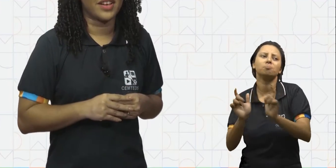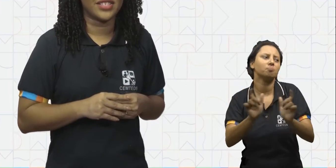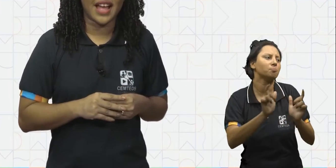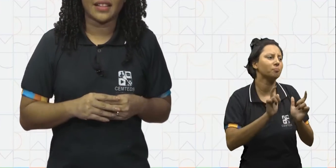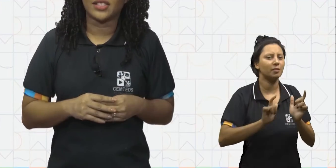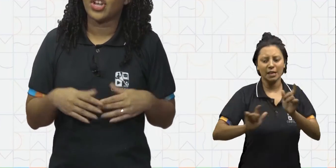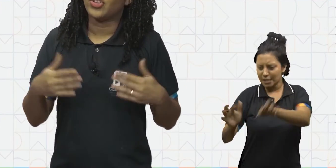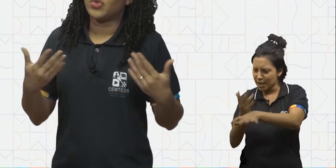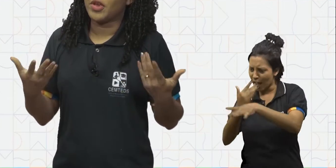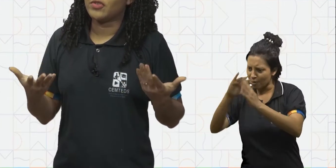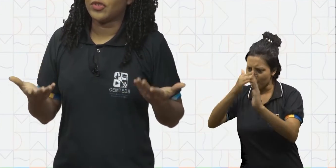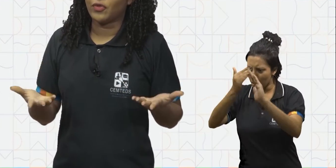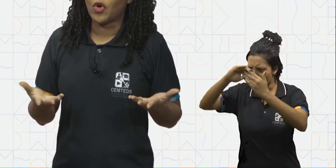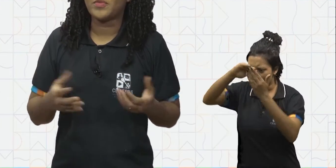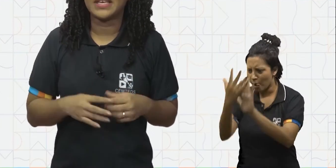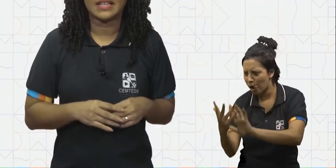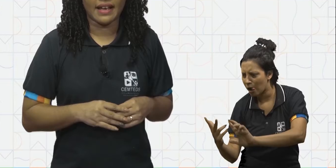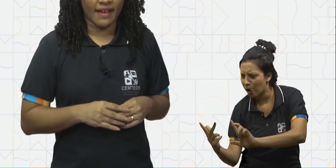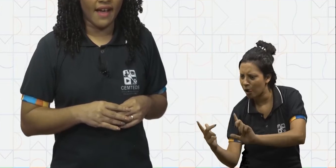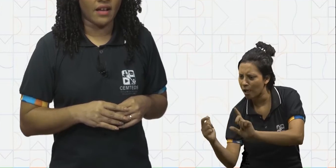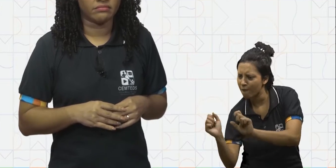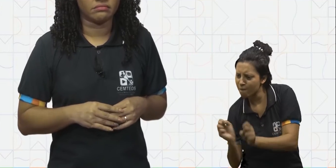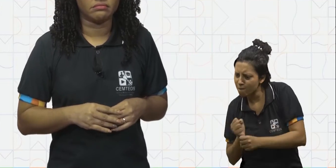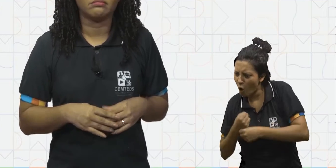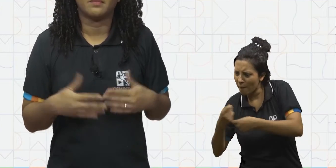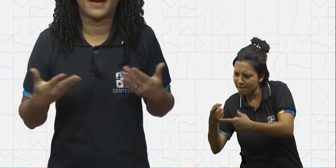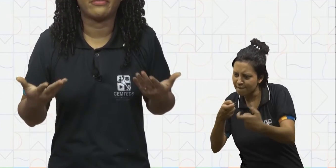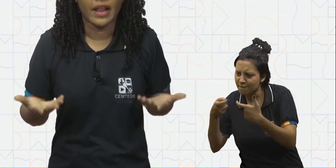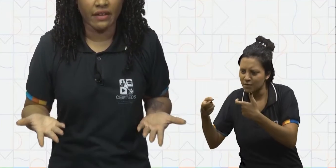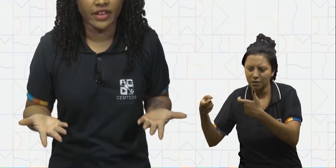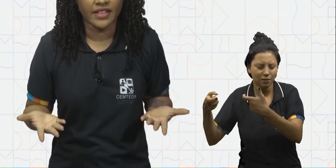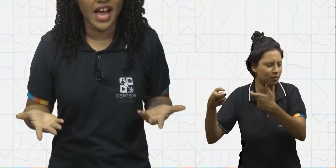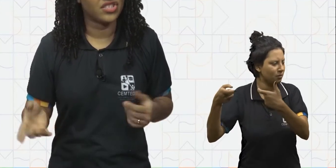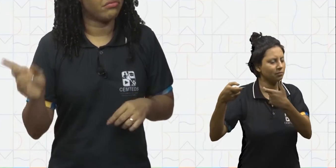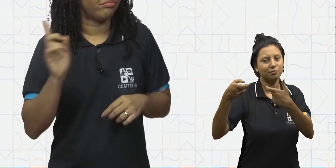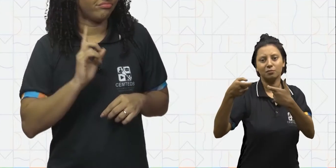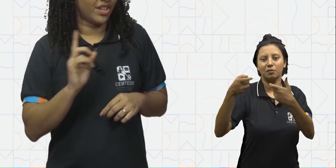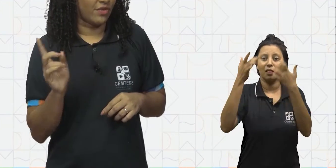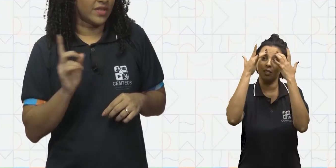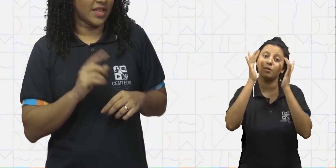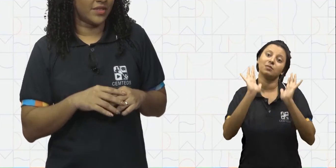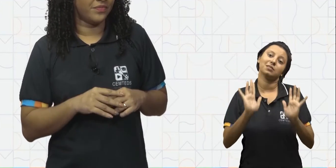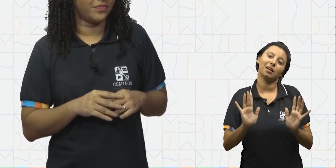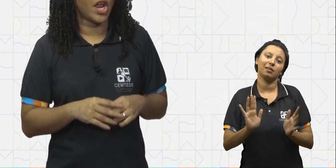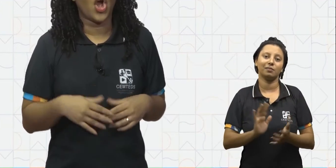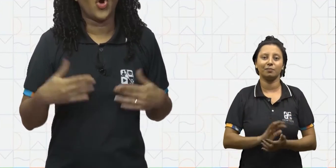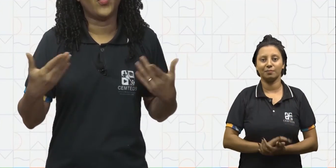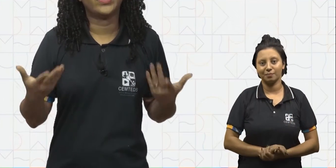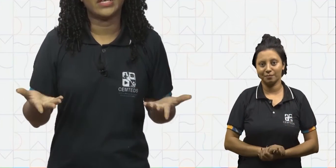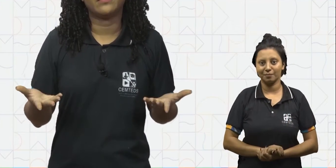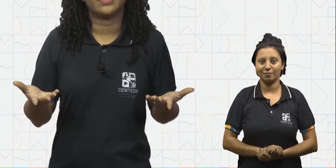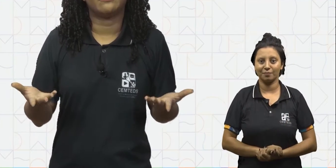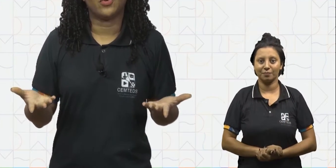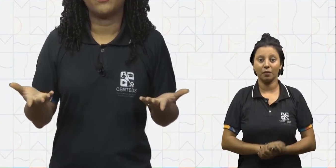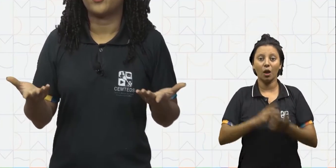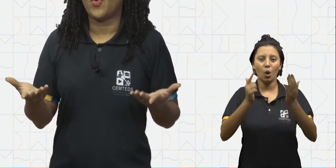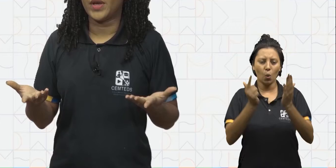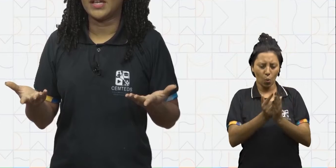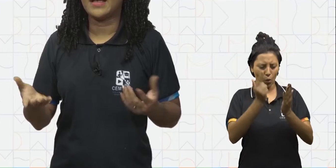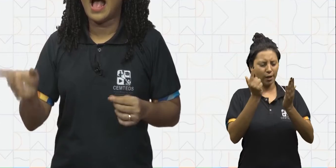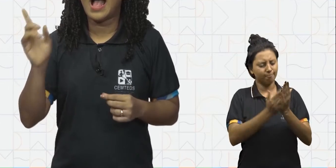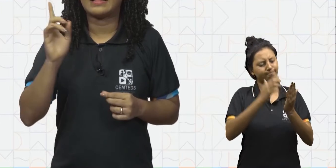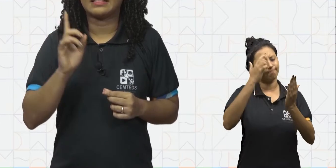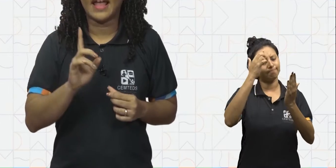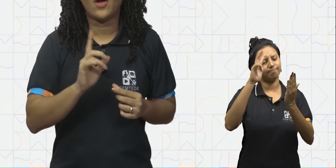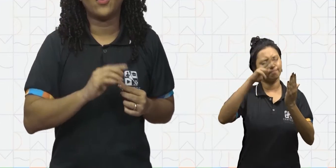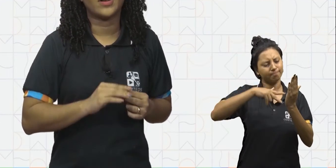cidades devastadas, no meio de fome e da guerra? Para falar a verdade, não sei. Um livro levou-me com